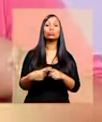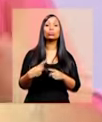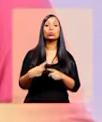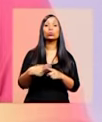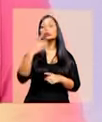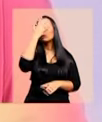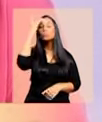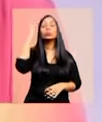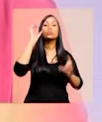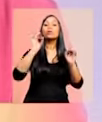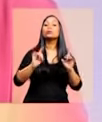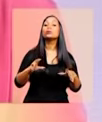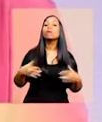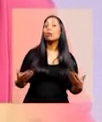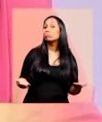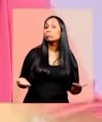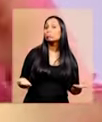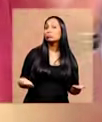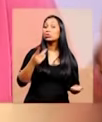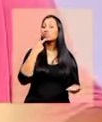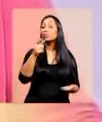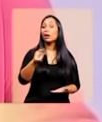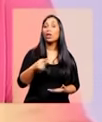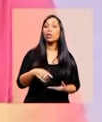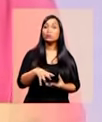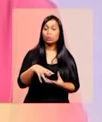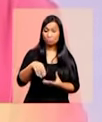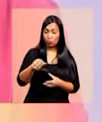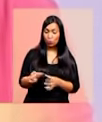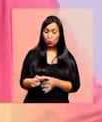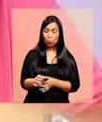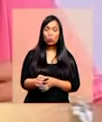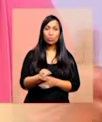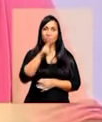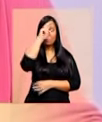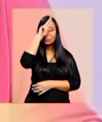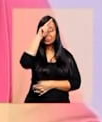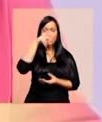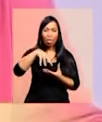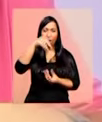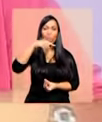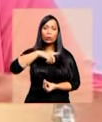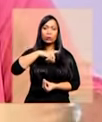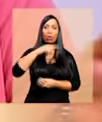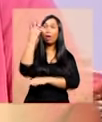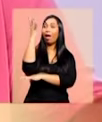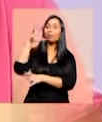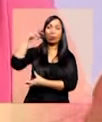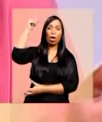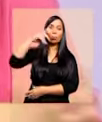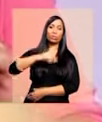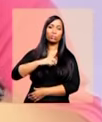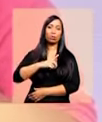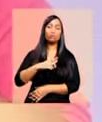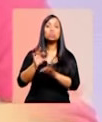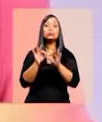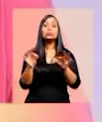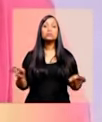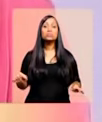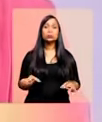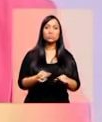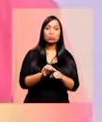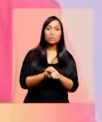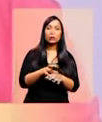Por que só o ser humano é privilegiado, né? Então, se você disser que o besouro tem alma, que uma árvore tem alma, ou que uma